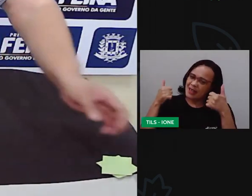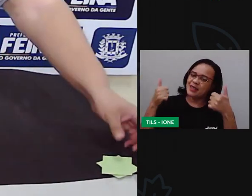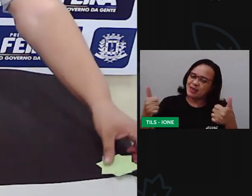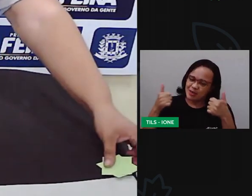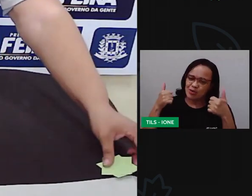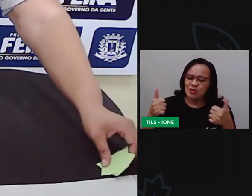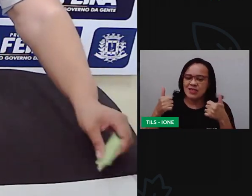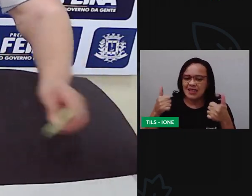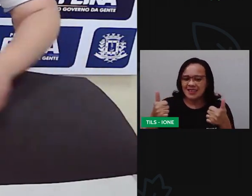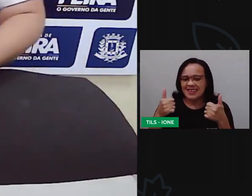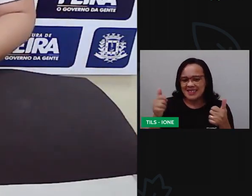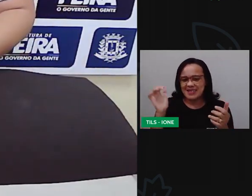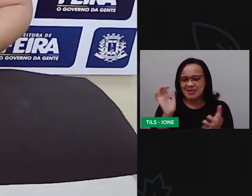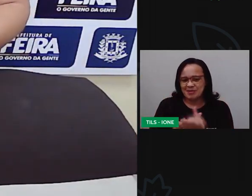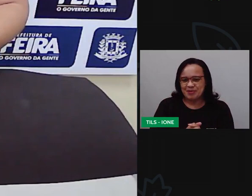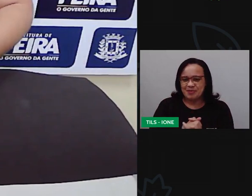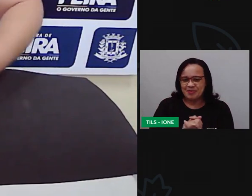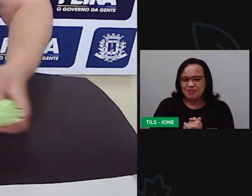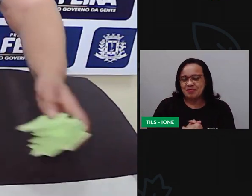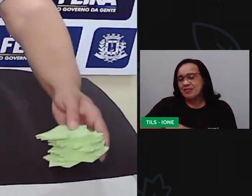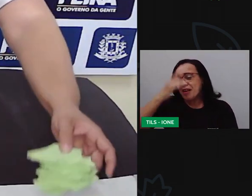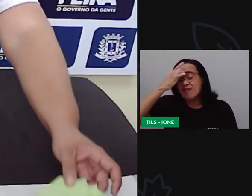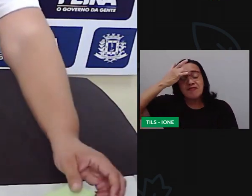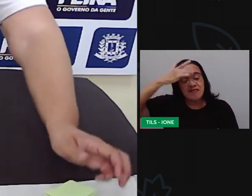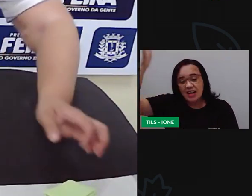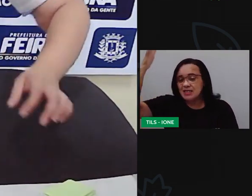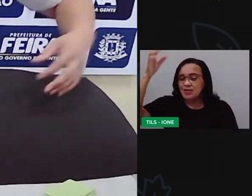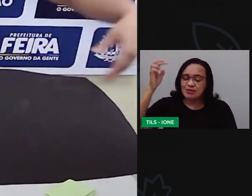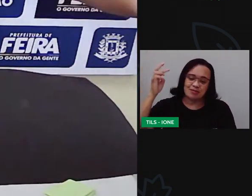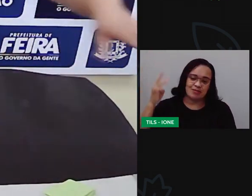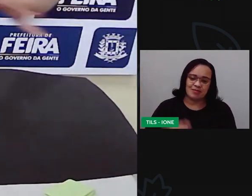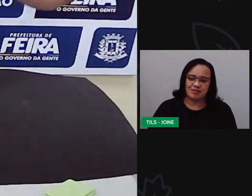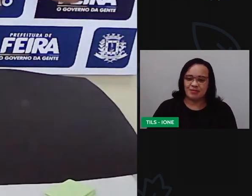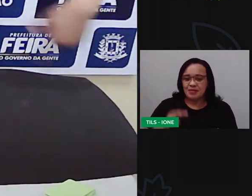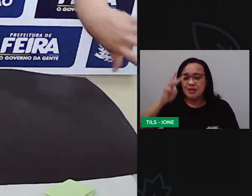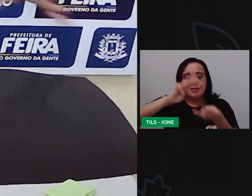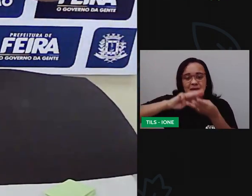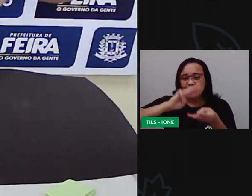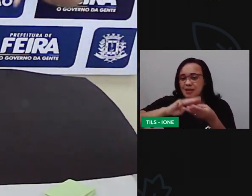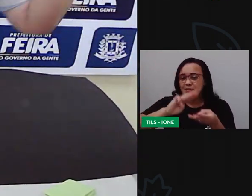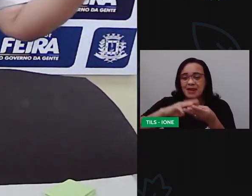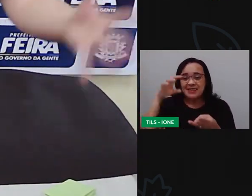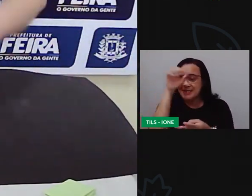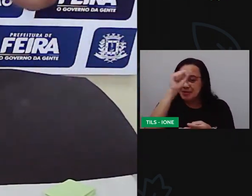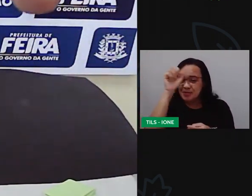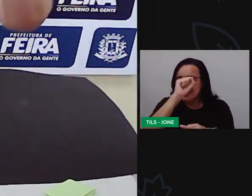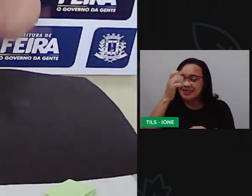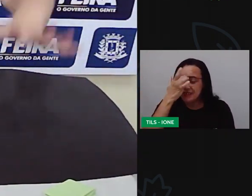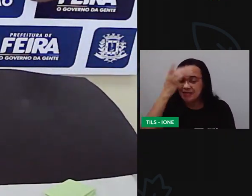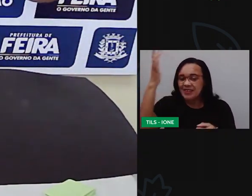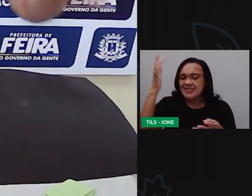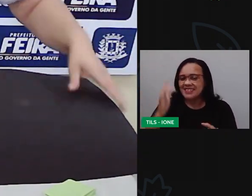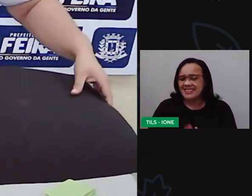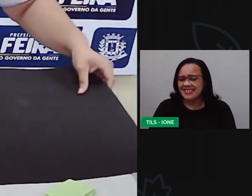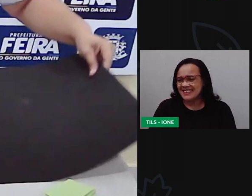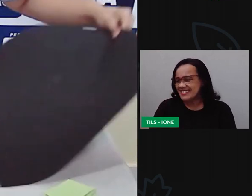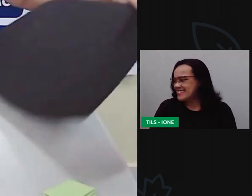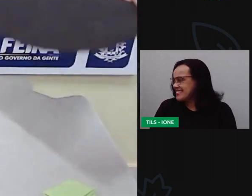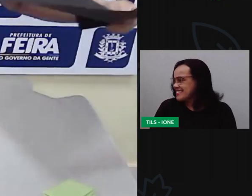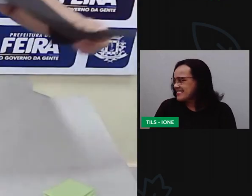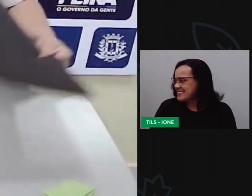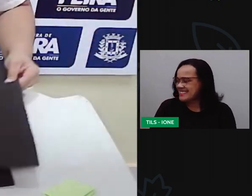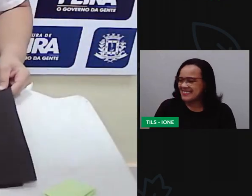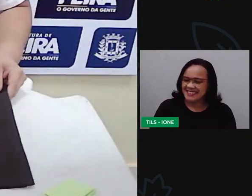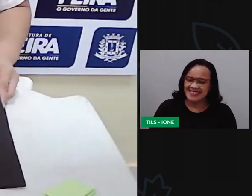aprender matemática? Pois é, muito mais fácil. A Pró vai fazer a mágica acontecer aqui, né? E